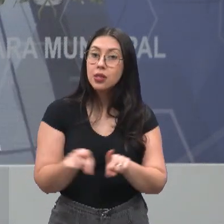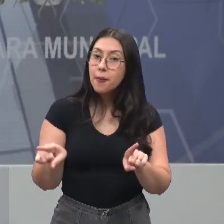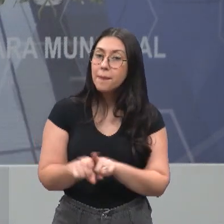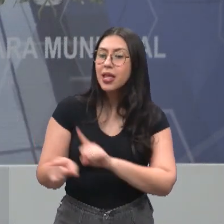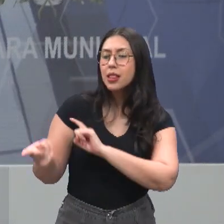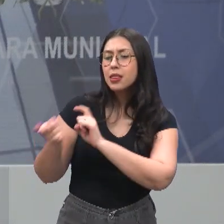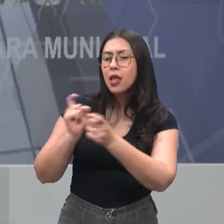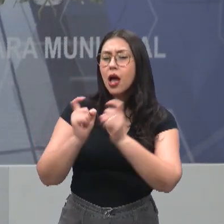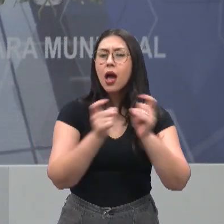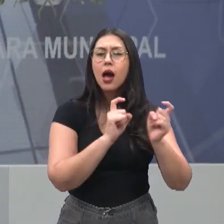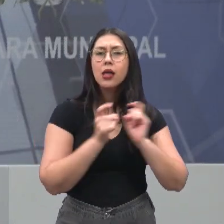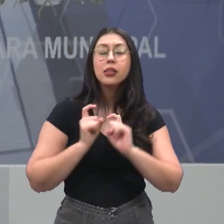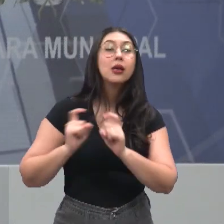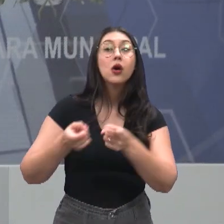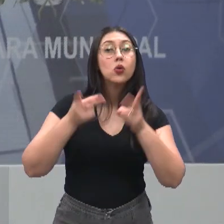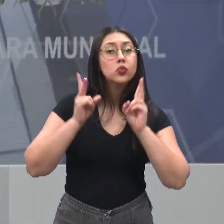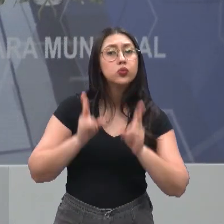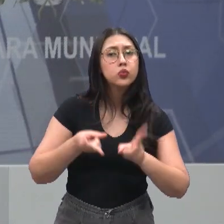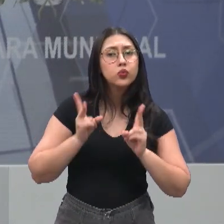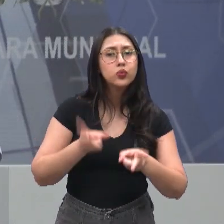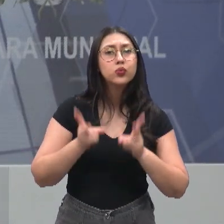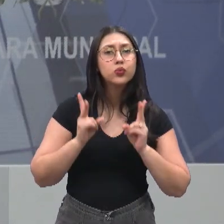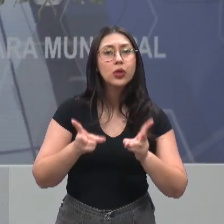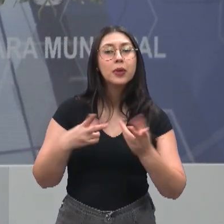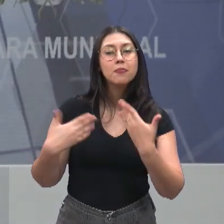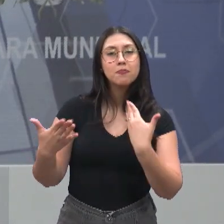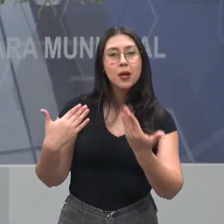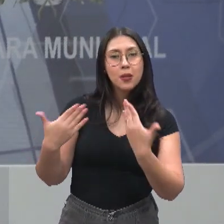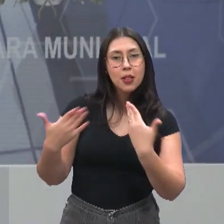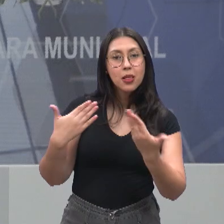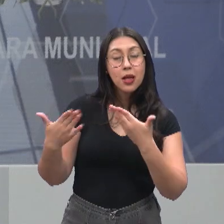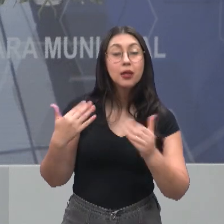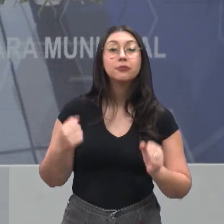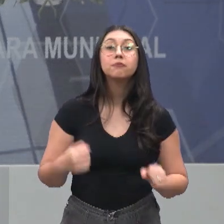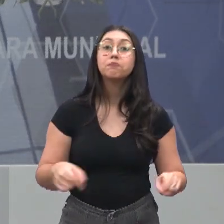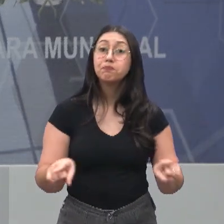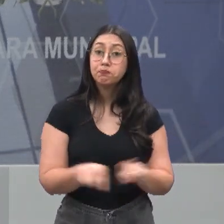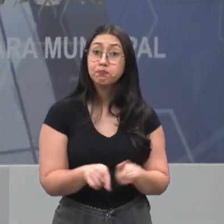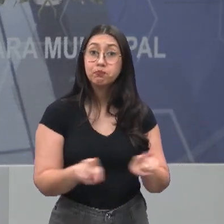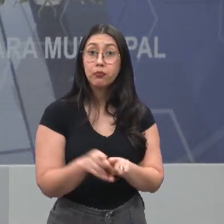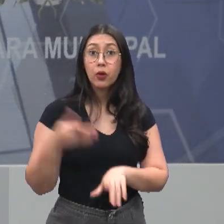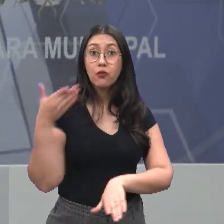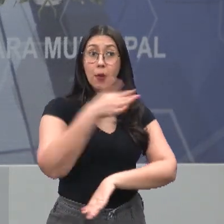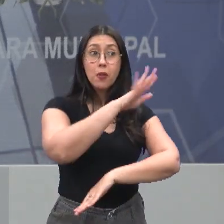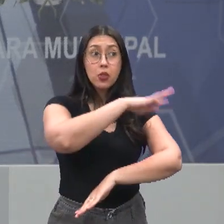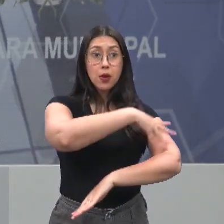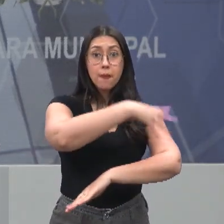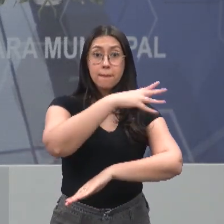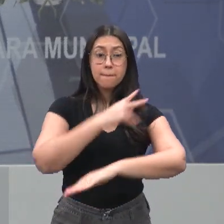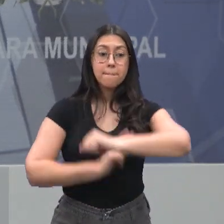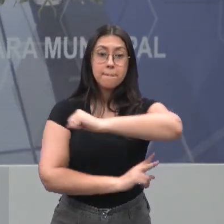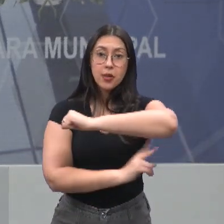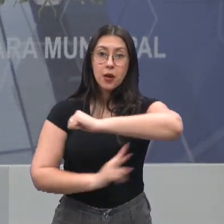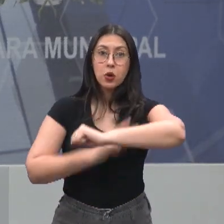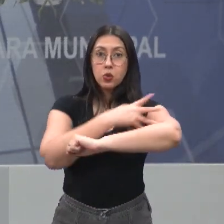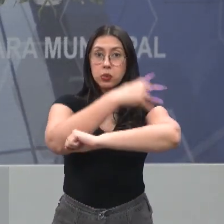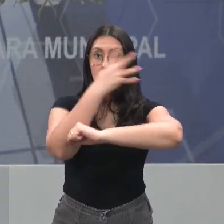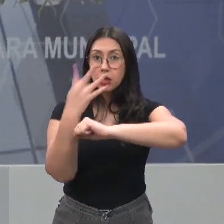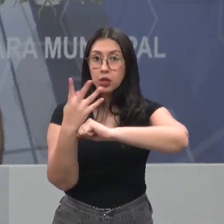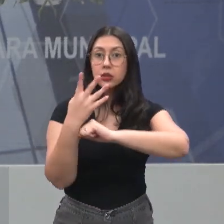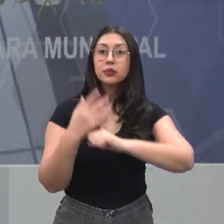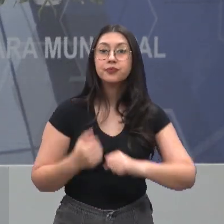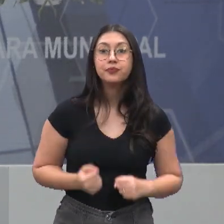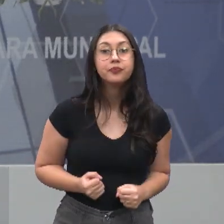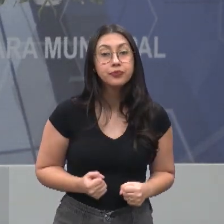reuniões, sempre tratando dessa questão. Tivemos na Ponte Estaiada, fazendo uma manifestação, para que,